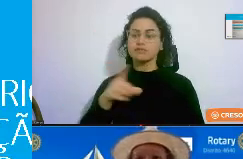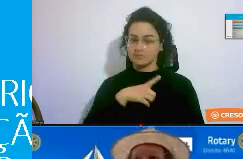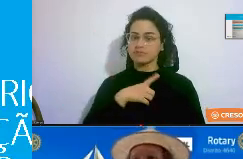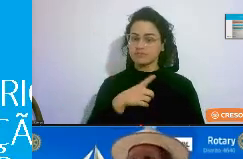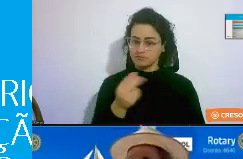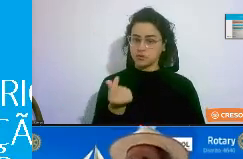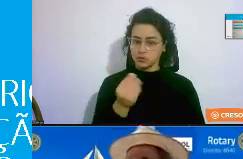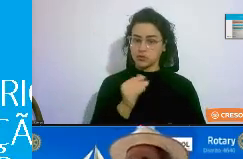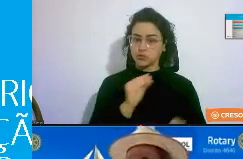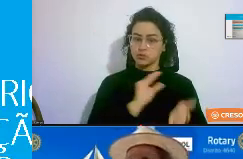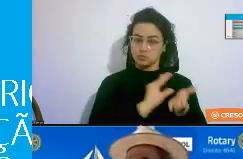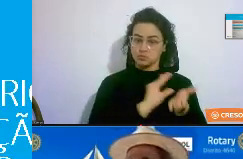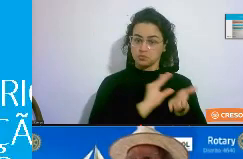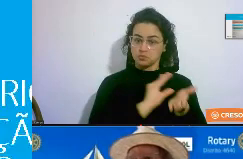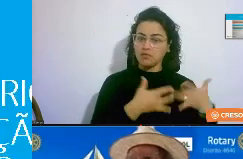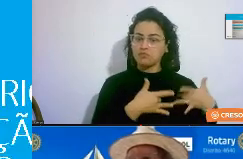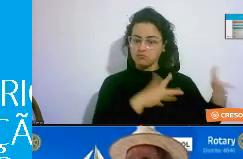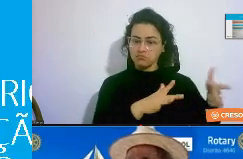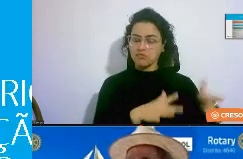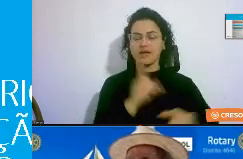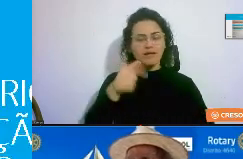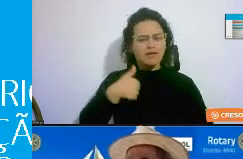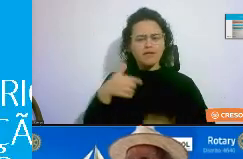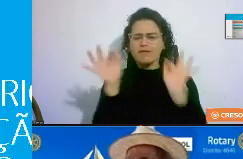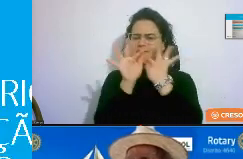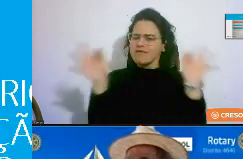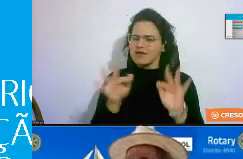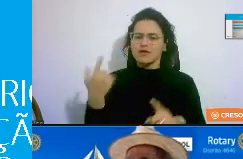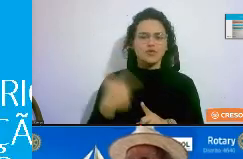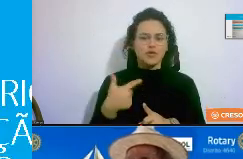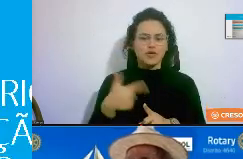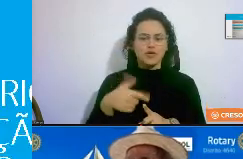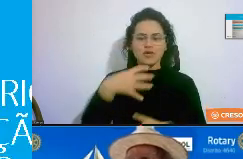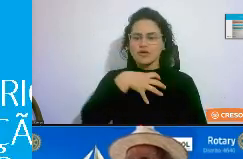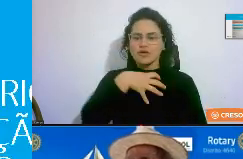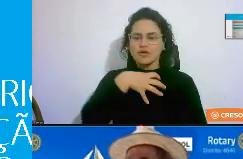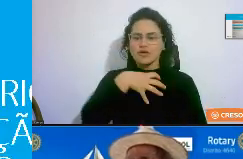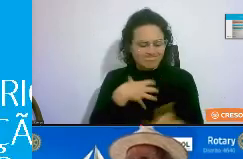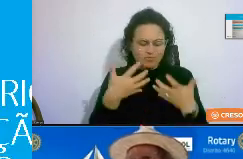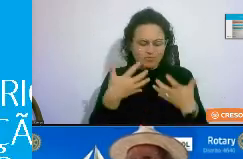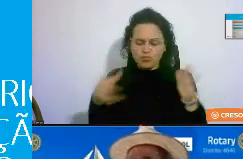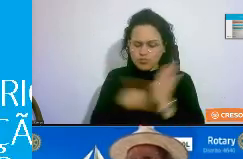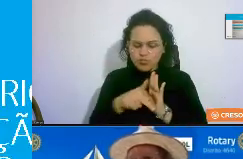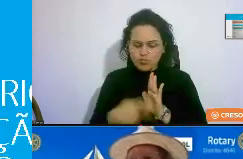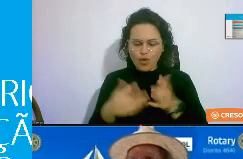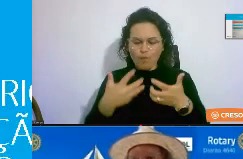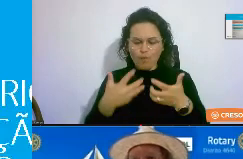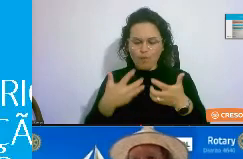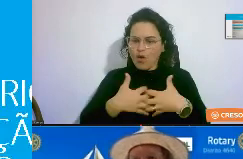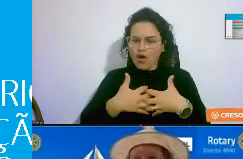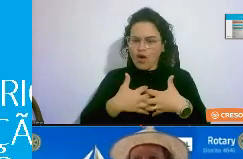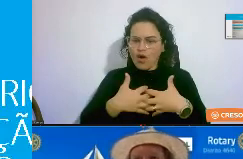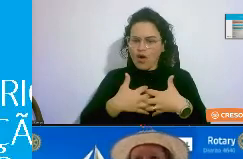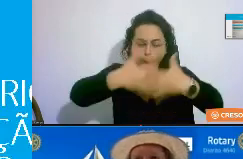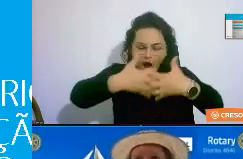me deixa bastante feliz de ser rotariano. Por que não? Porque eu estou numa entidade séria. Tudo que eu